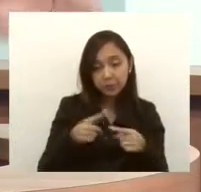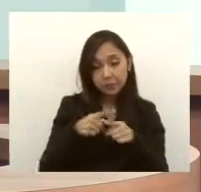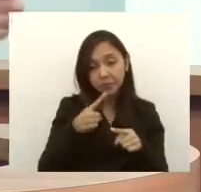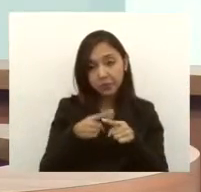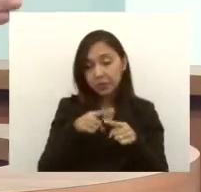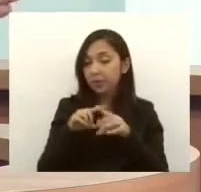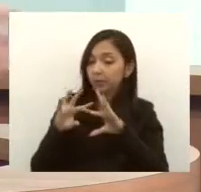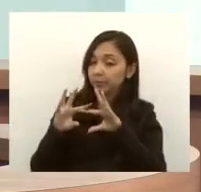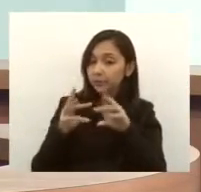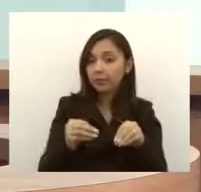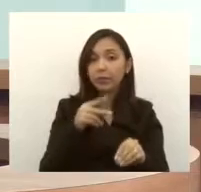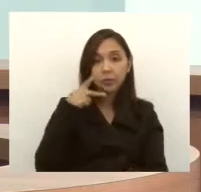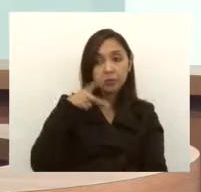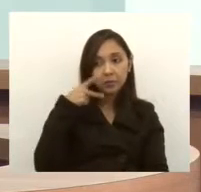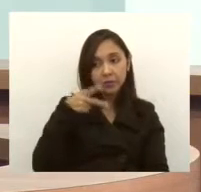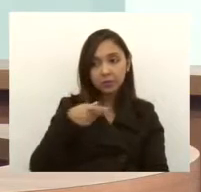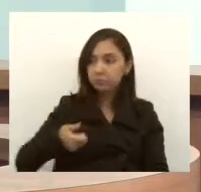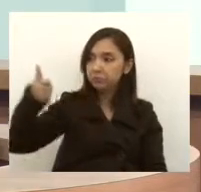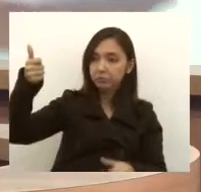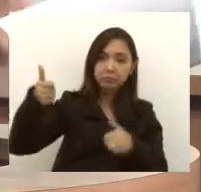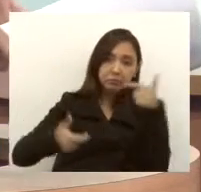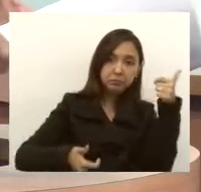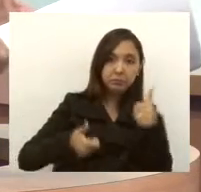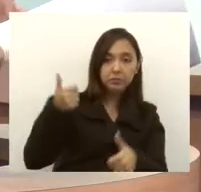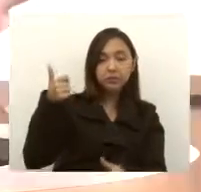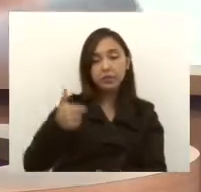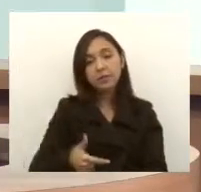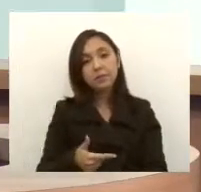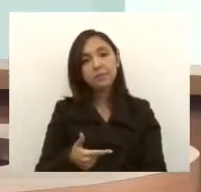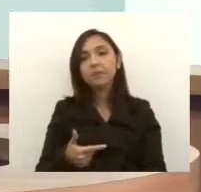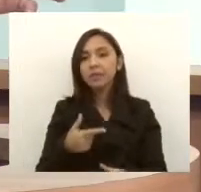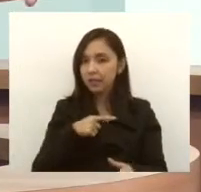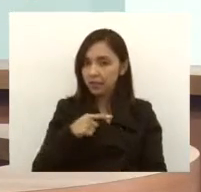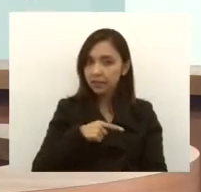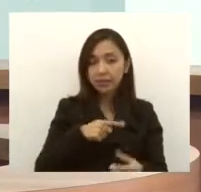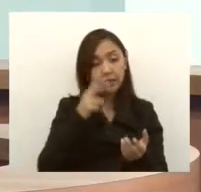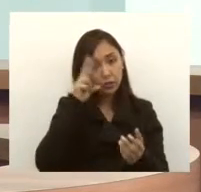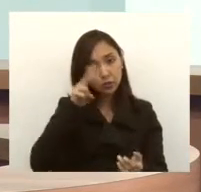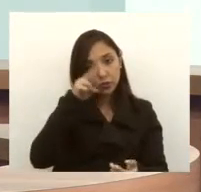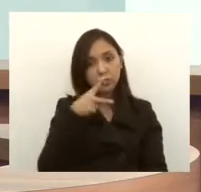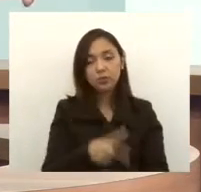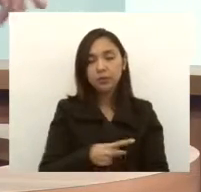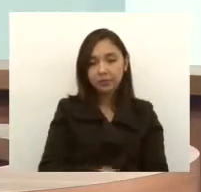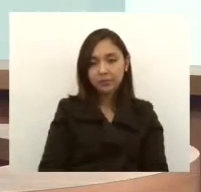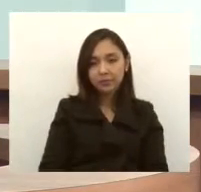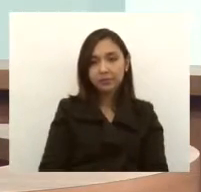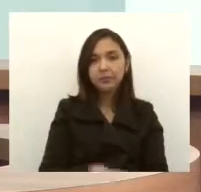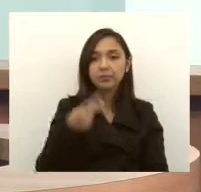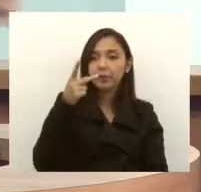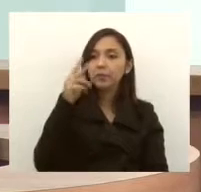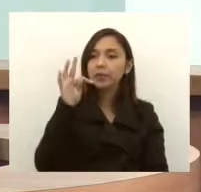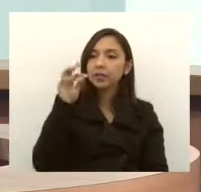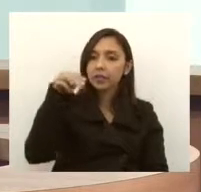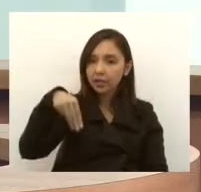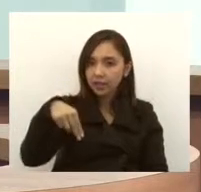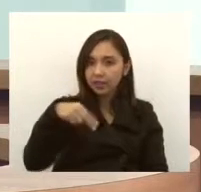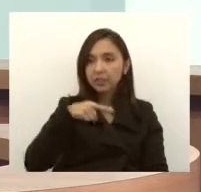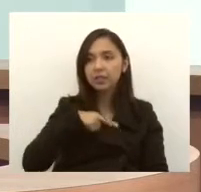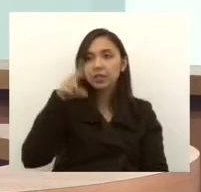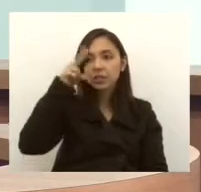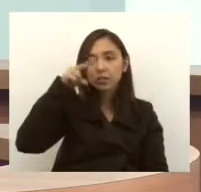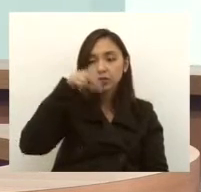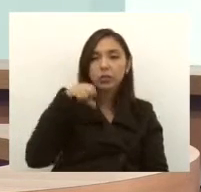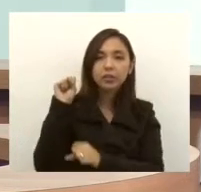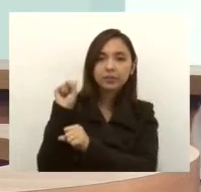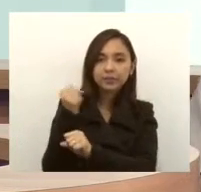porque todo partido, por maior que ele seja e menor que ele seja, ele tem a sua história. O PTN, por exemplo, tem a história da